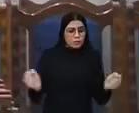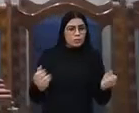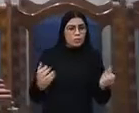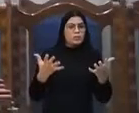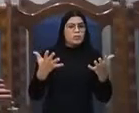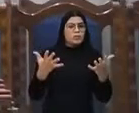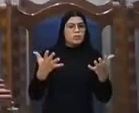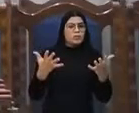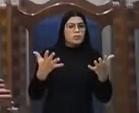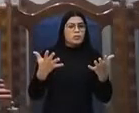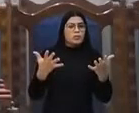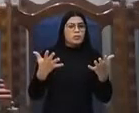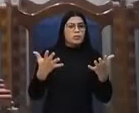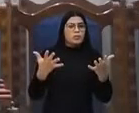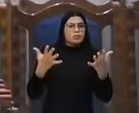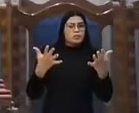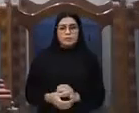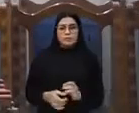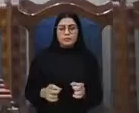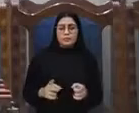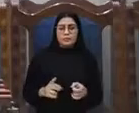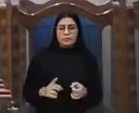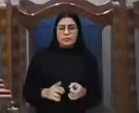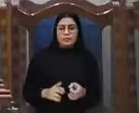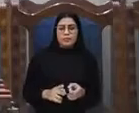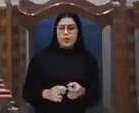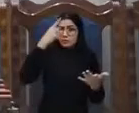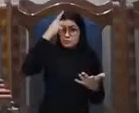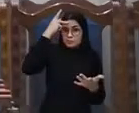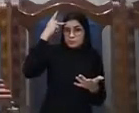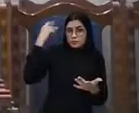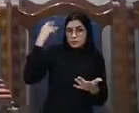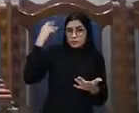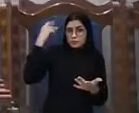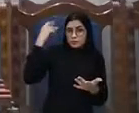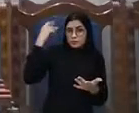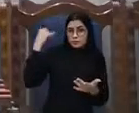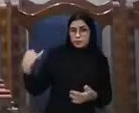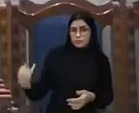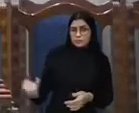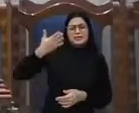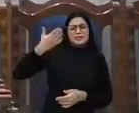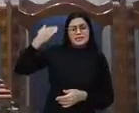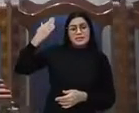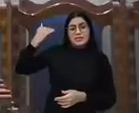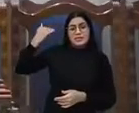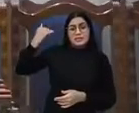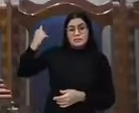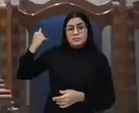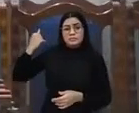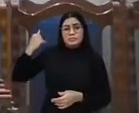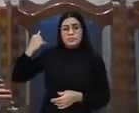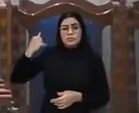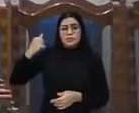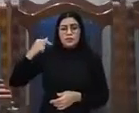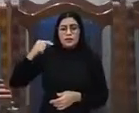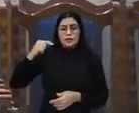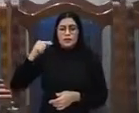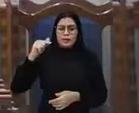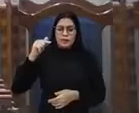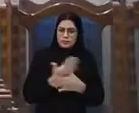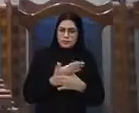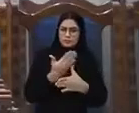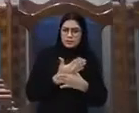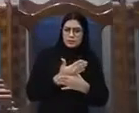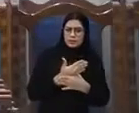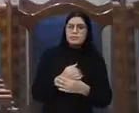filósofos, Sócrates, Platão, Aristóteles, toda aquela gente. Atenas, a capital da Grécia, com